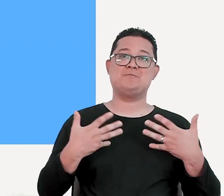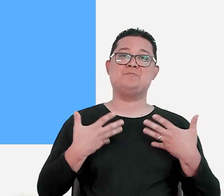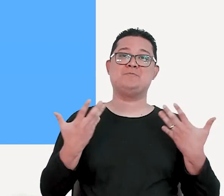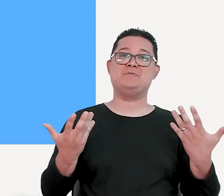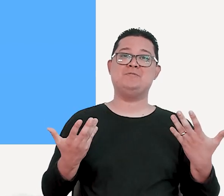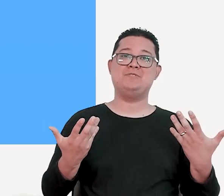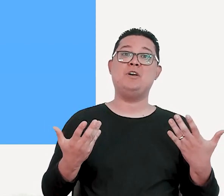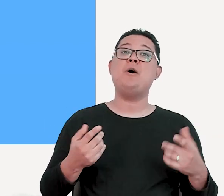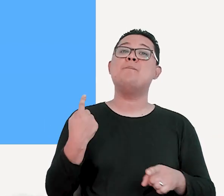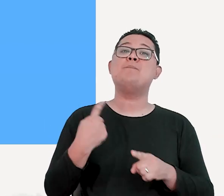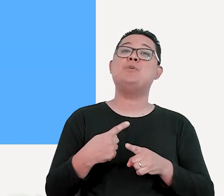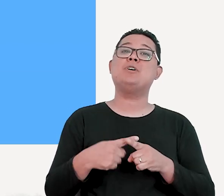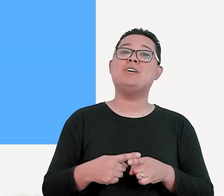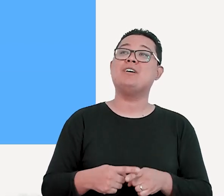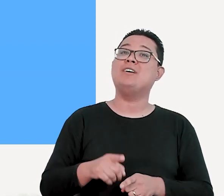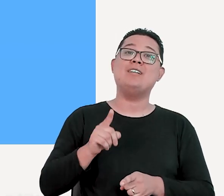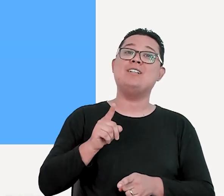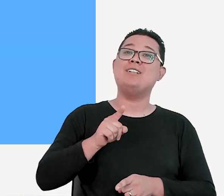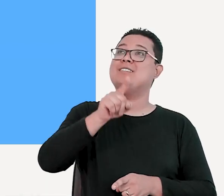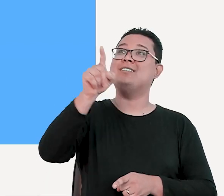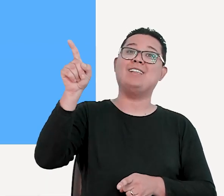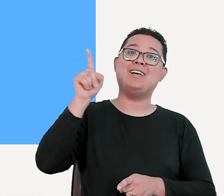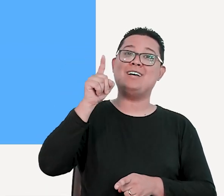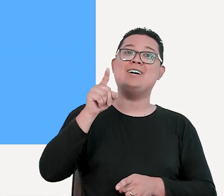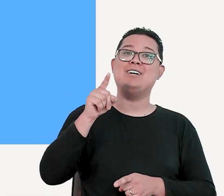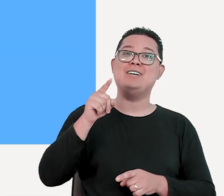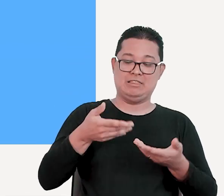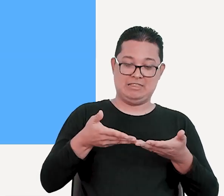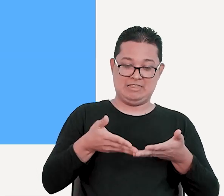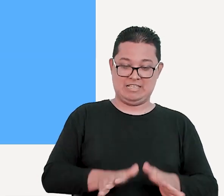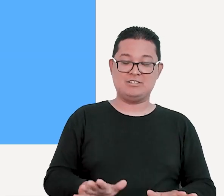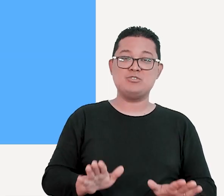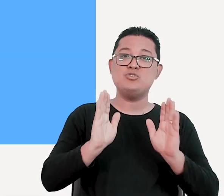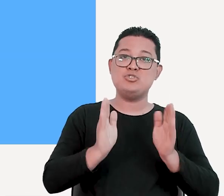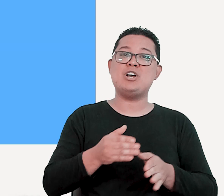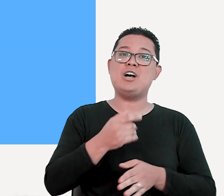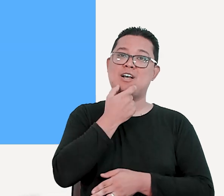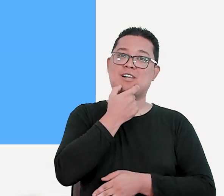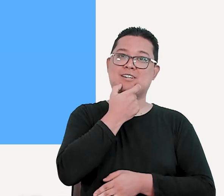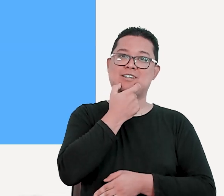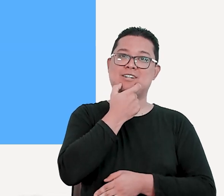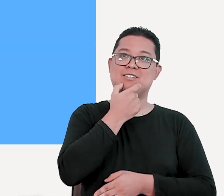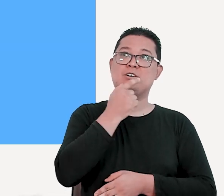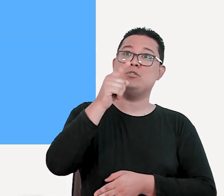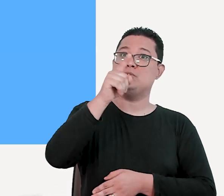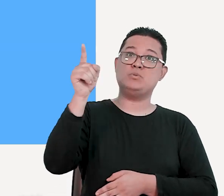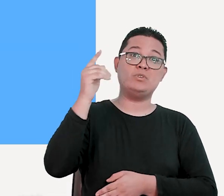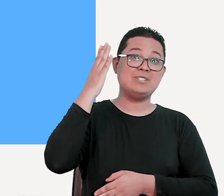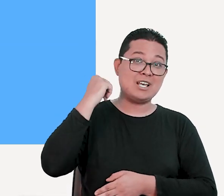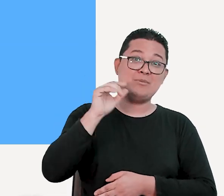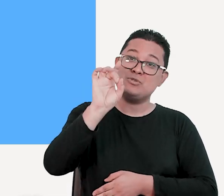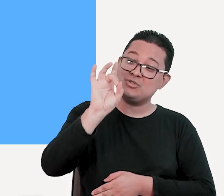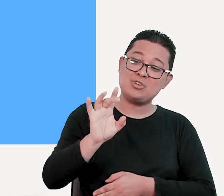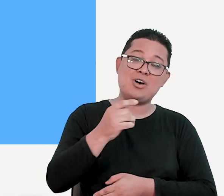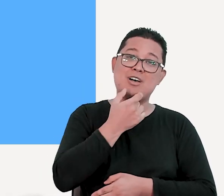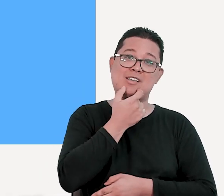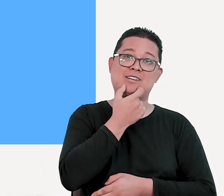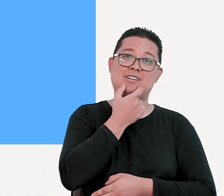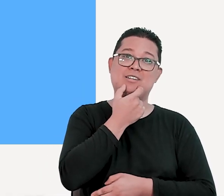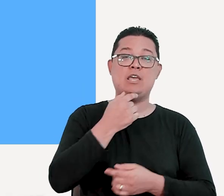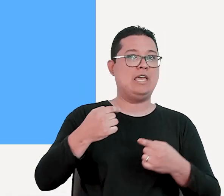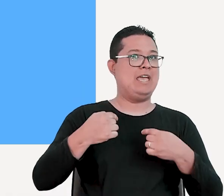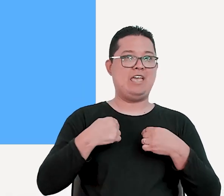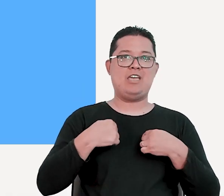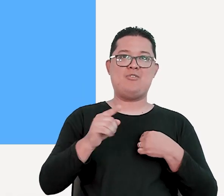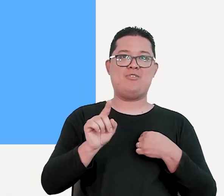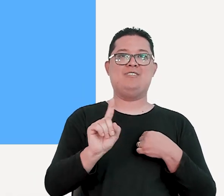uma segunda língua. Eu nem falo minha segunda língua. Então, e eles gostam desse esforço que a gente faz. E